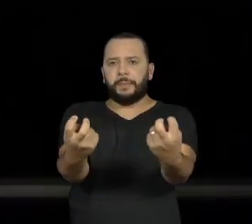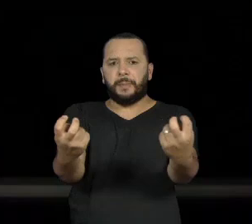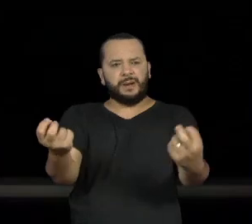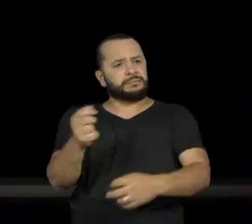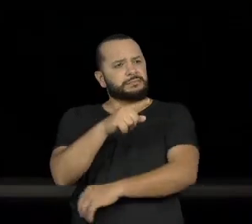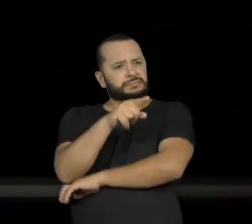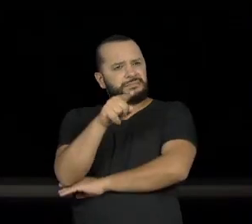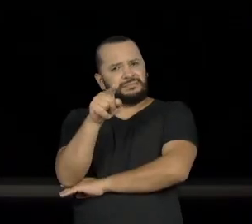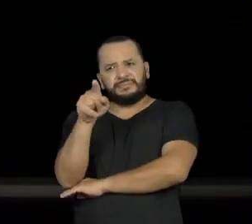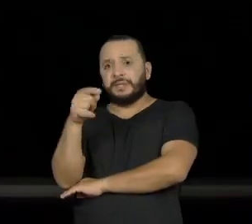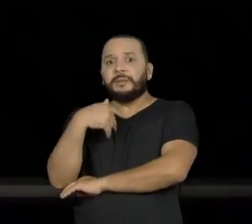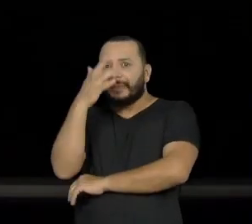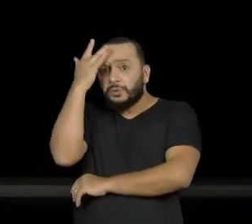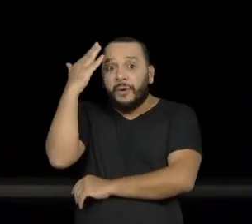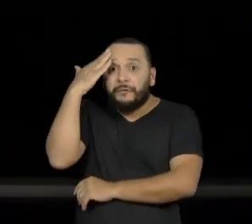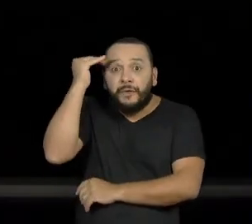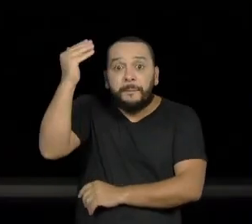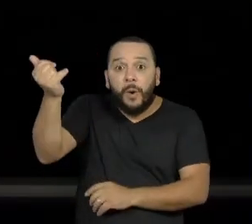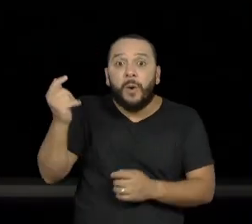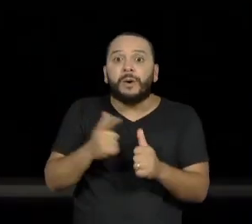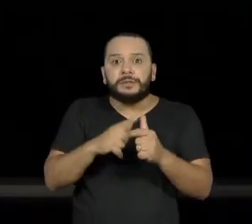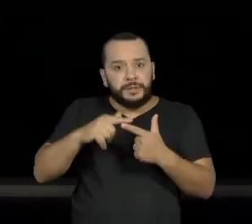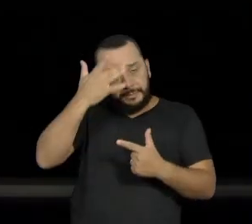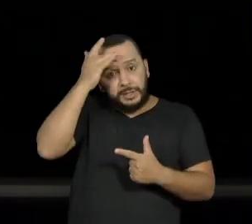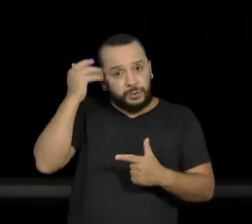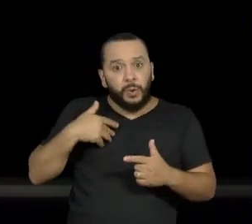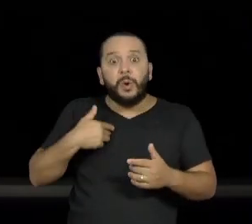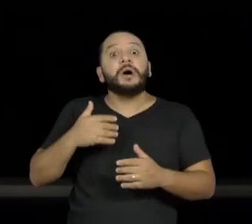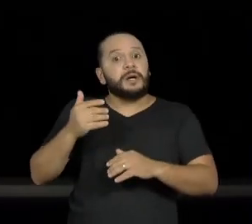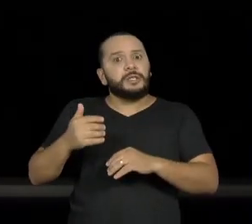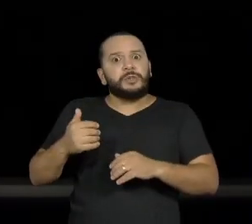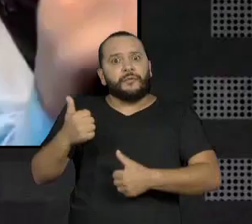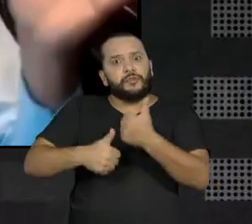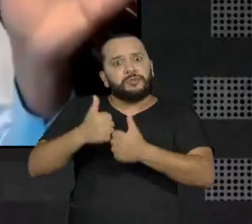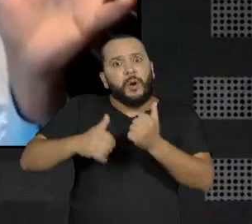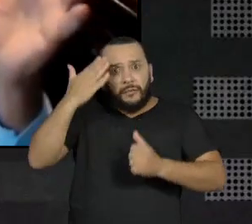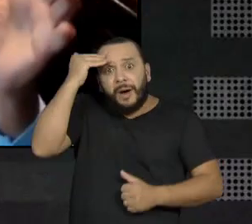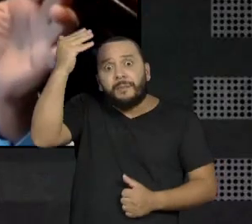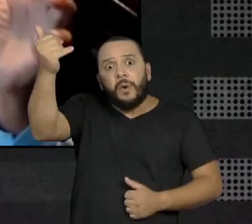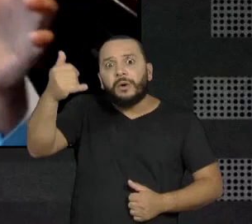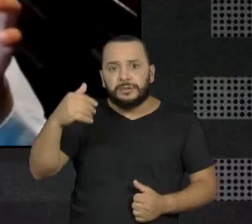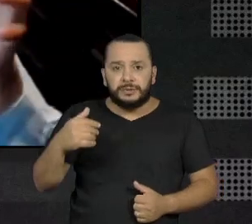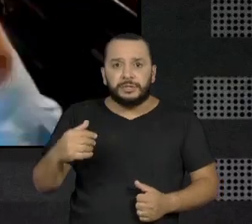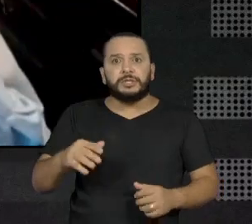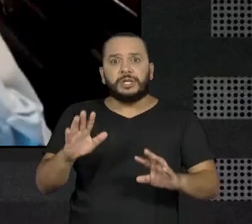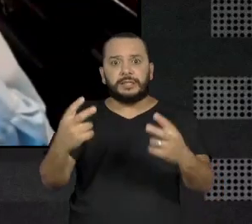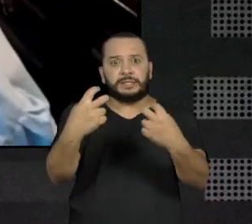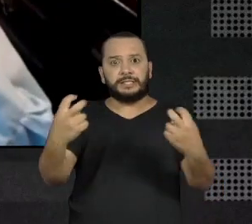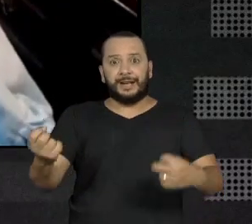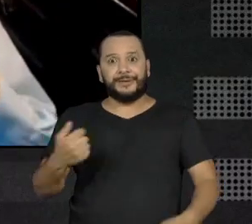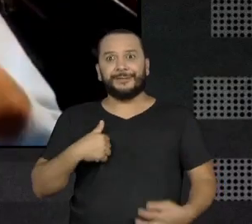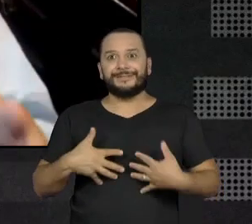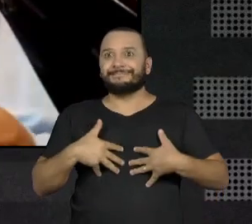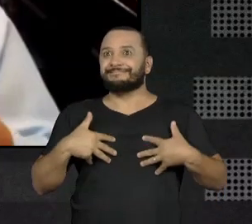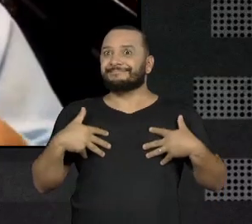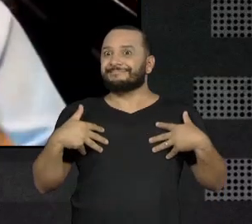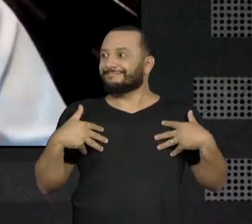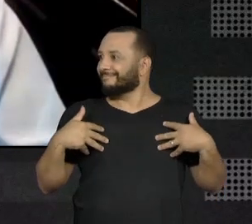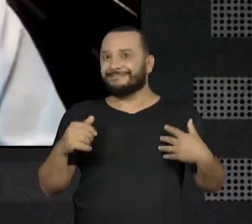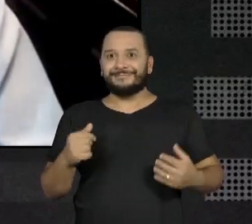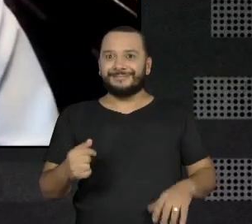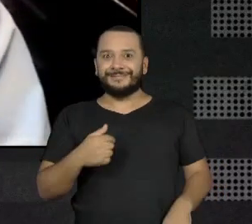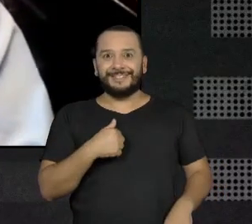eram artistas de televisão, eram jogadores de futebol famosos, era um pessoal conhecido. Eu ficava maravilhado. Opa,